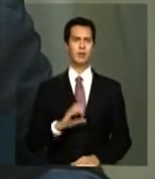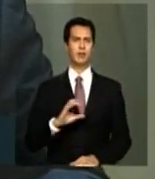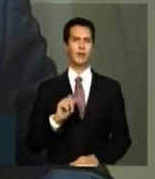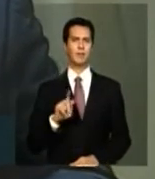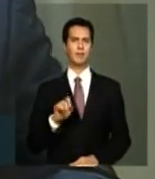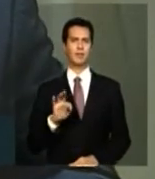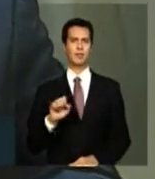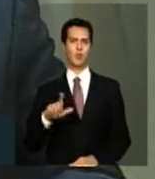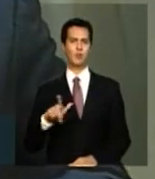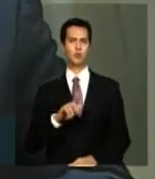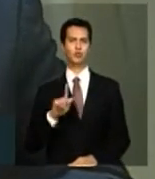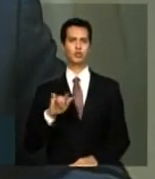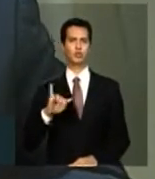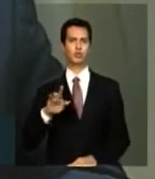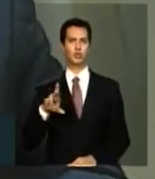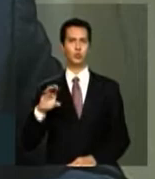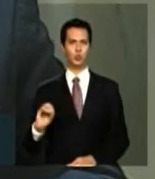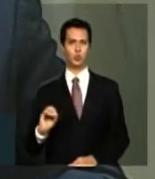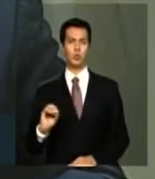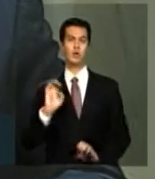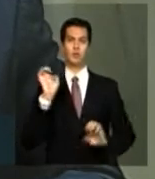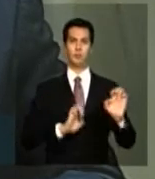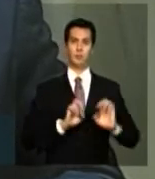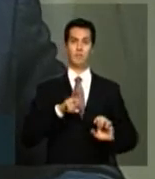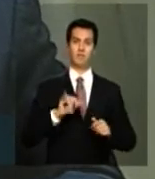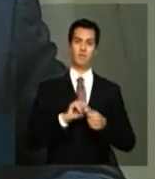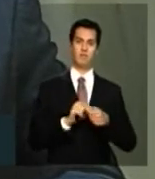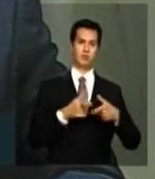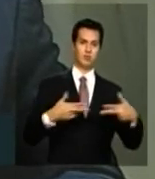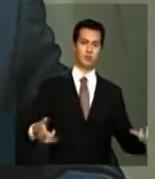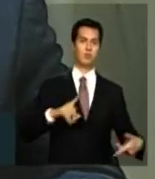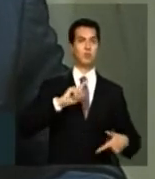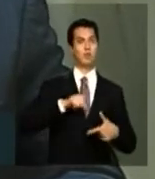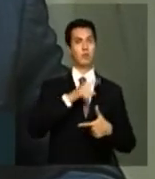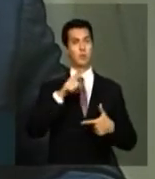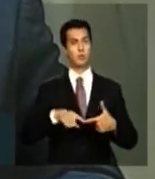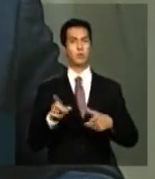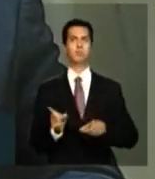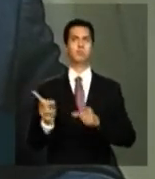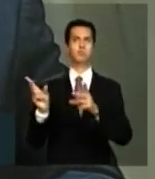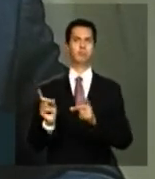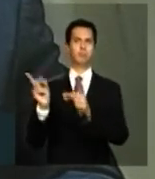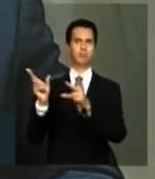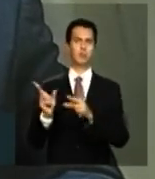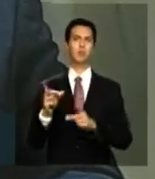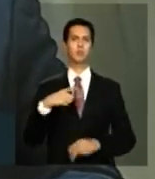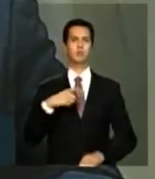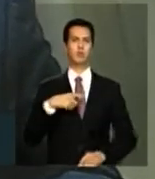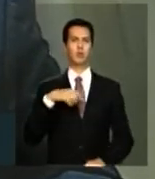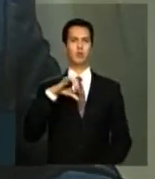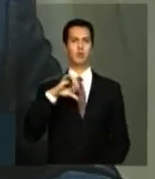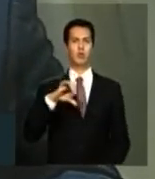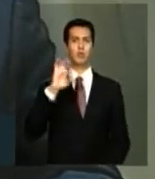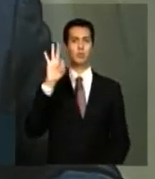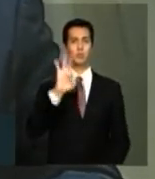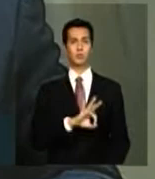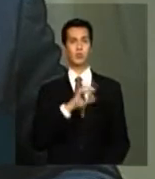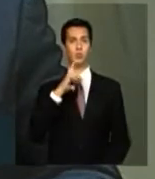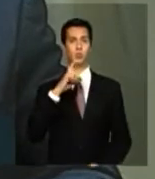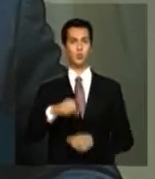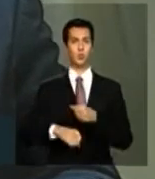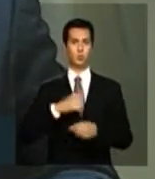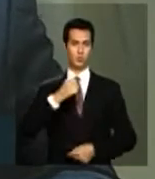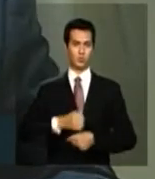giro para empresa que vai produzir para exportar o bem a redução é de 9% ao ano